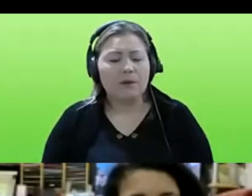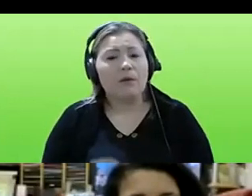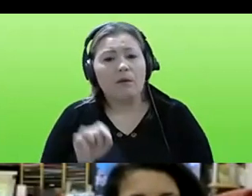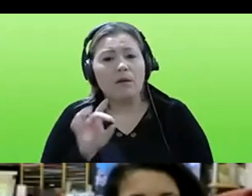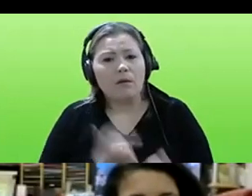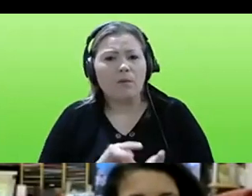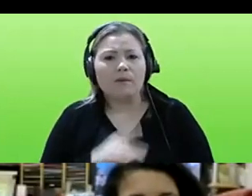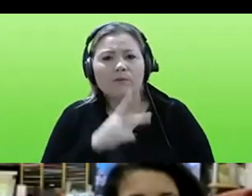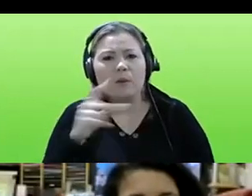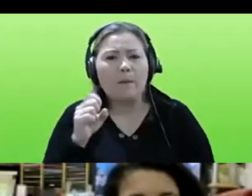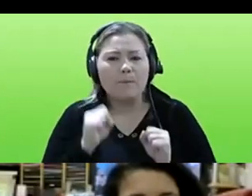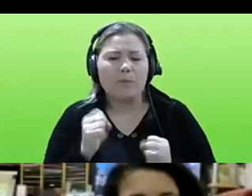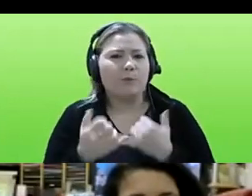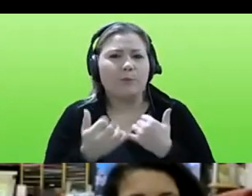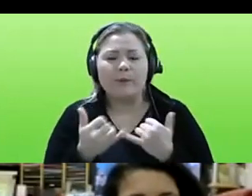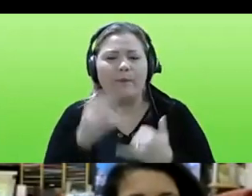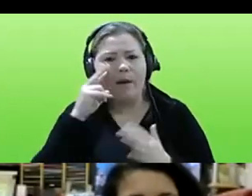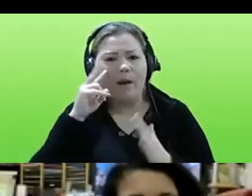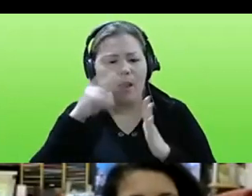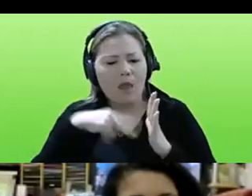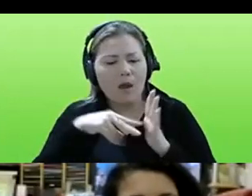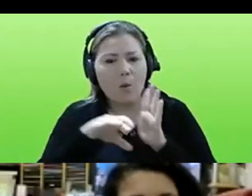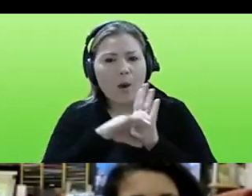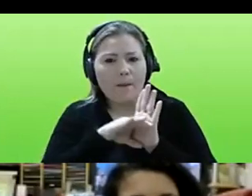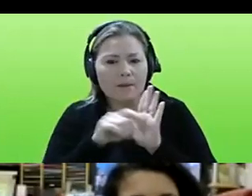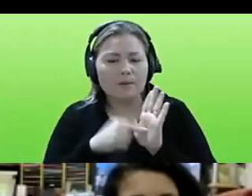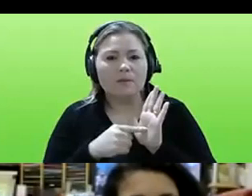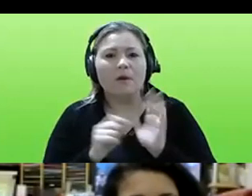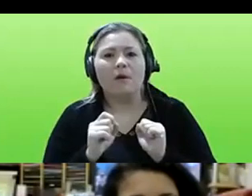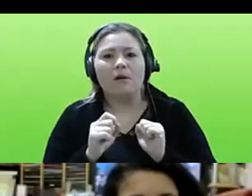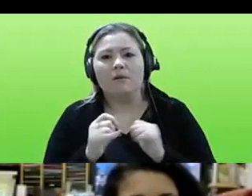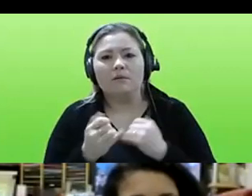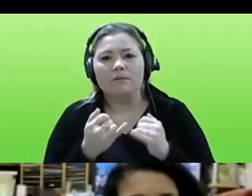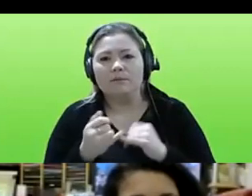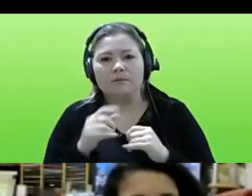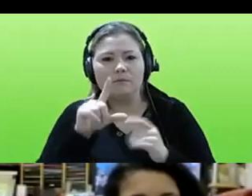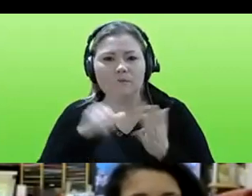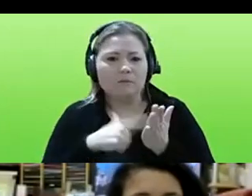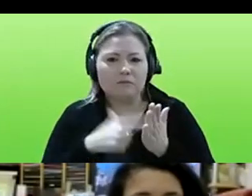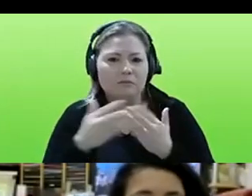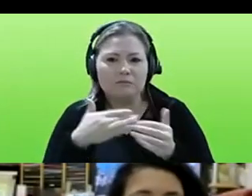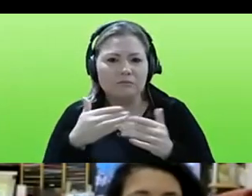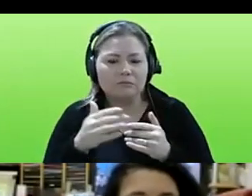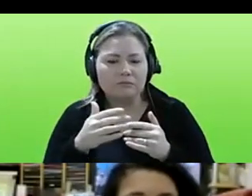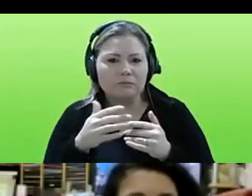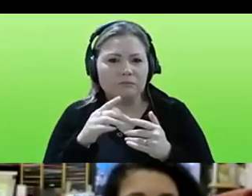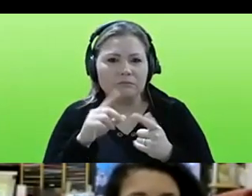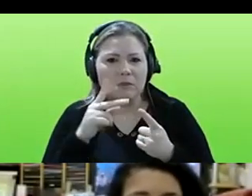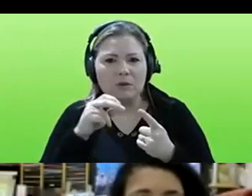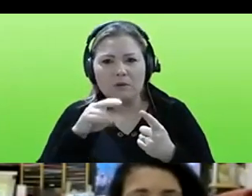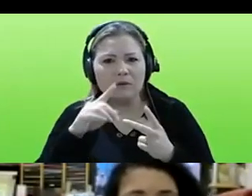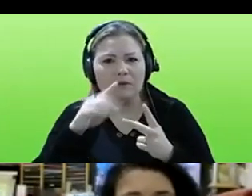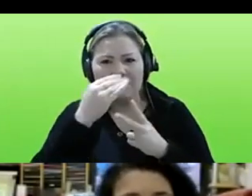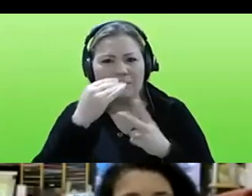pode, por exemplo, ler aquele capítulo lá do livro do Axel Honneth, da